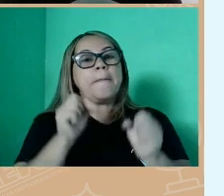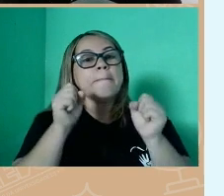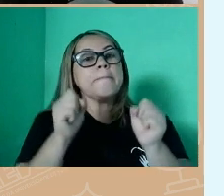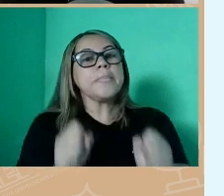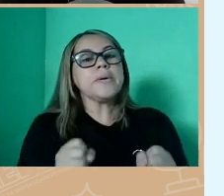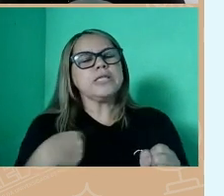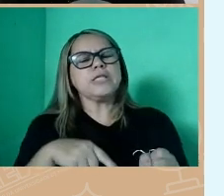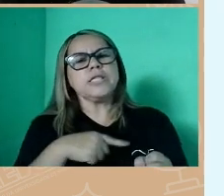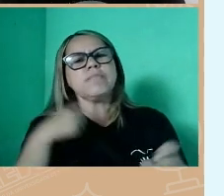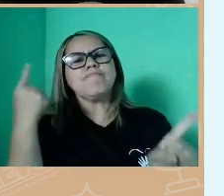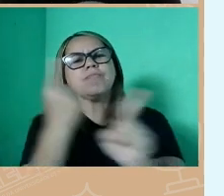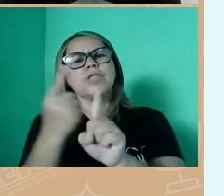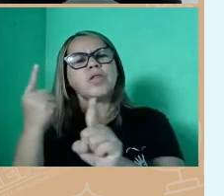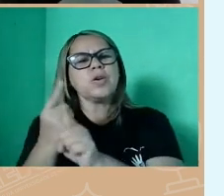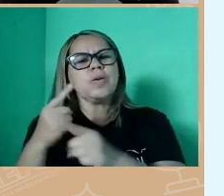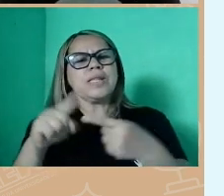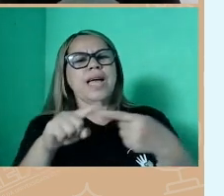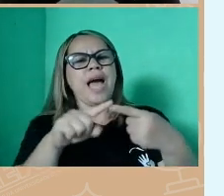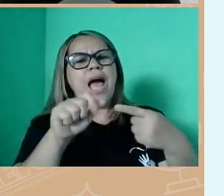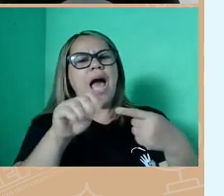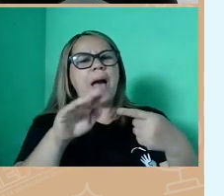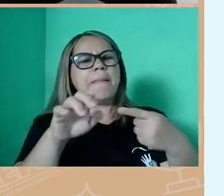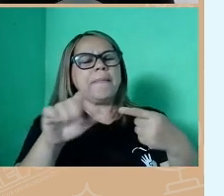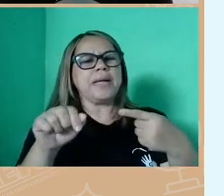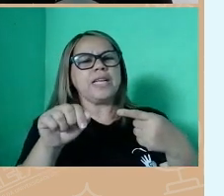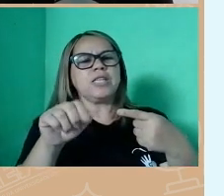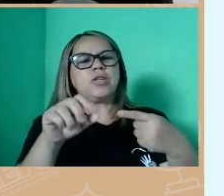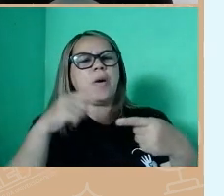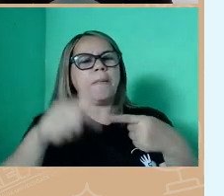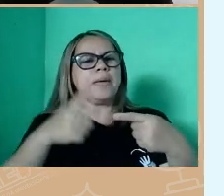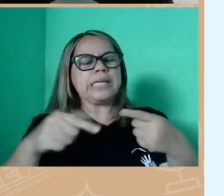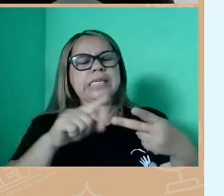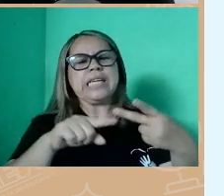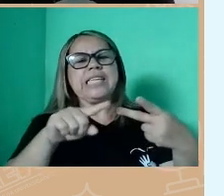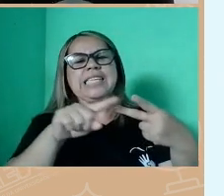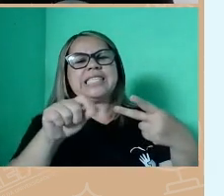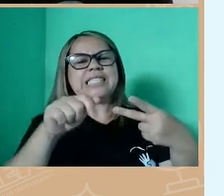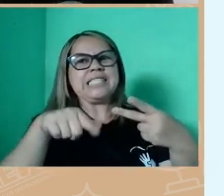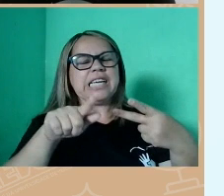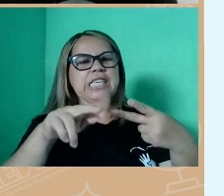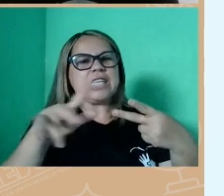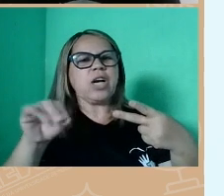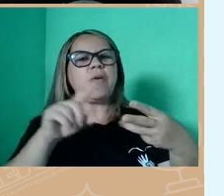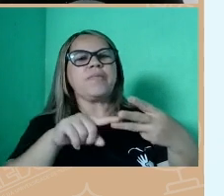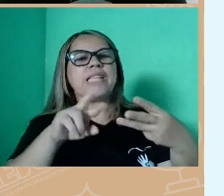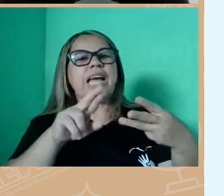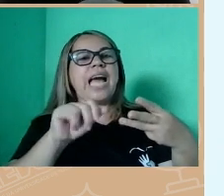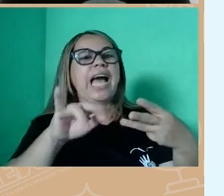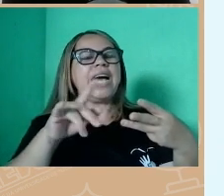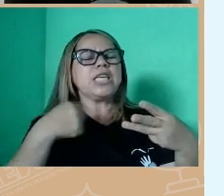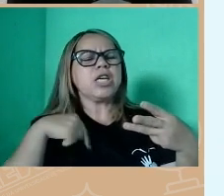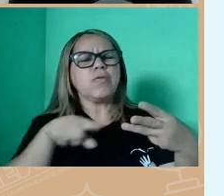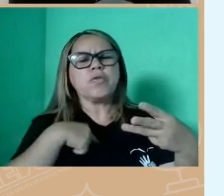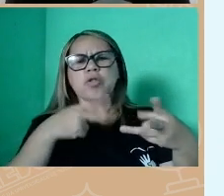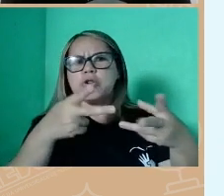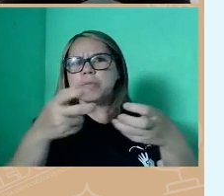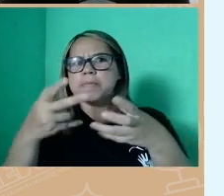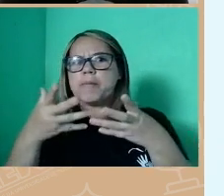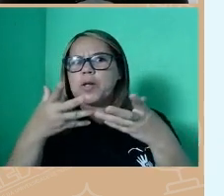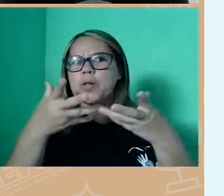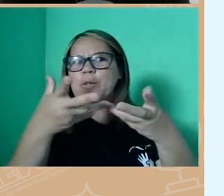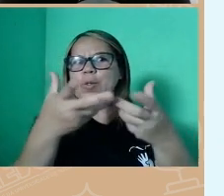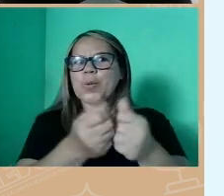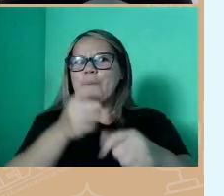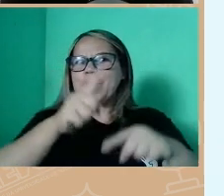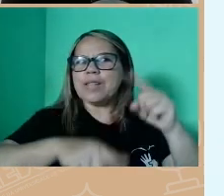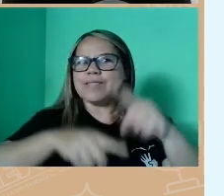as abelhas operárias, o zangão e a rainha. A gente vê que todos os elementos que estão